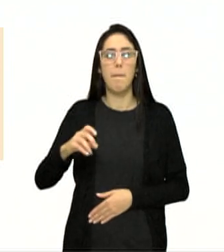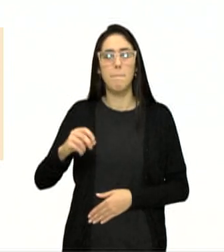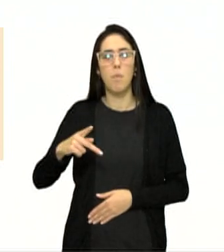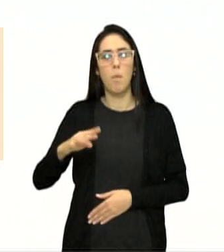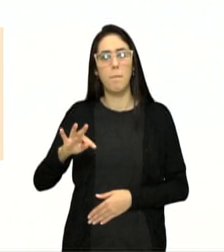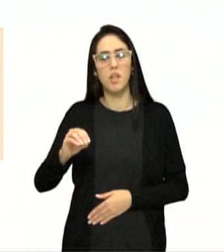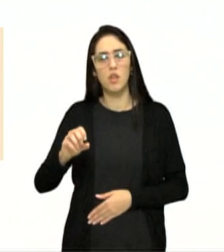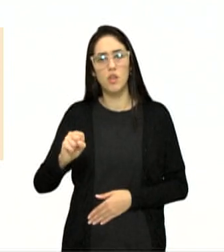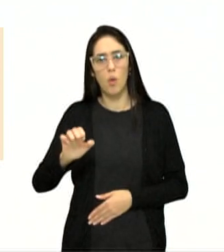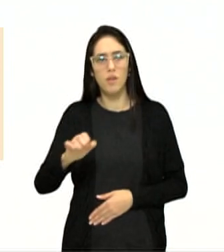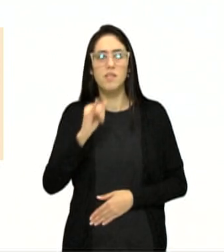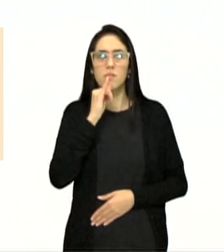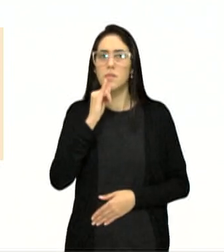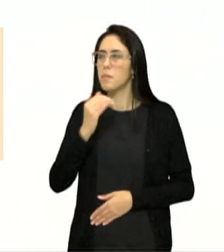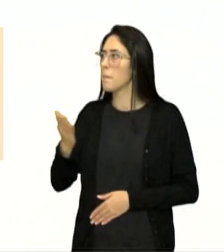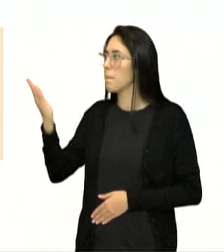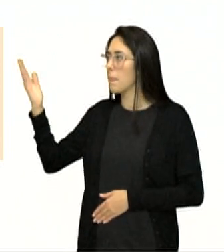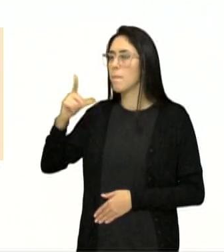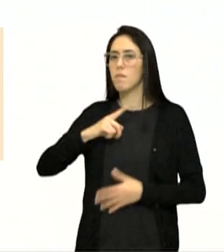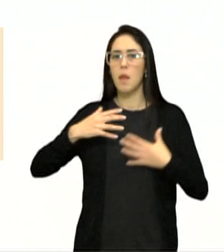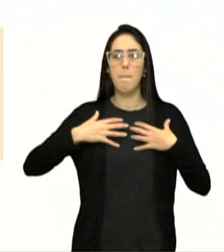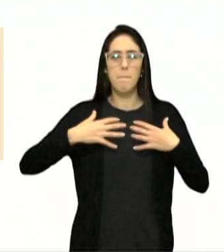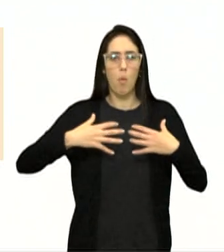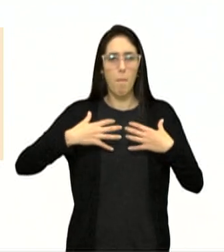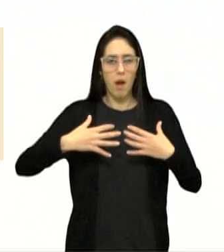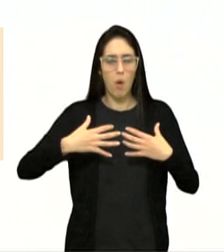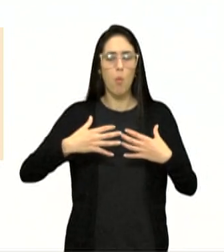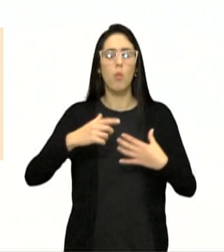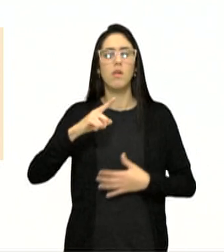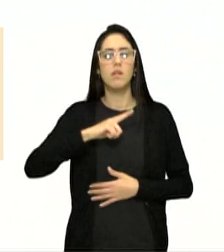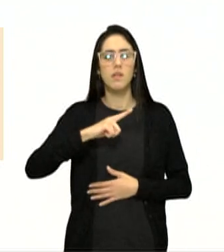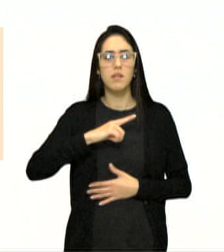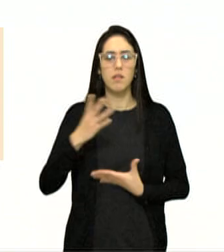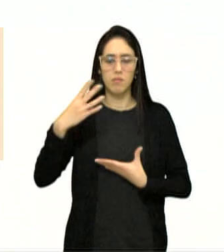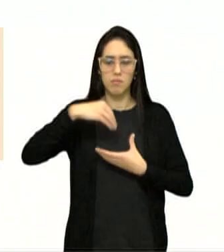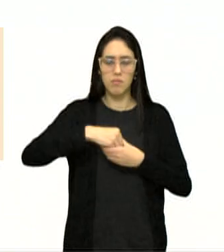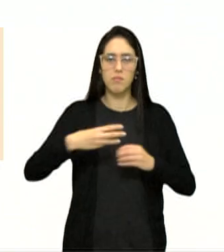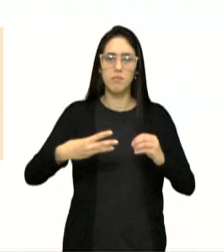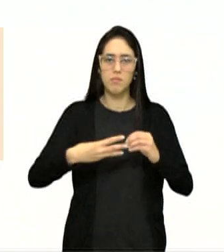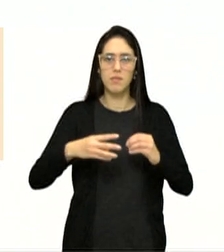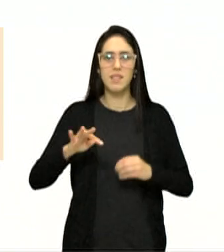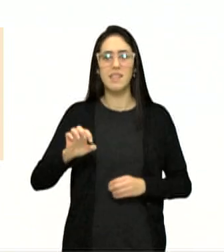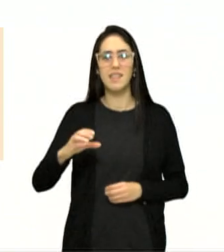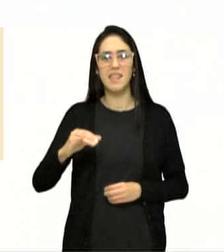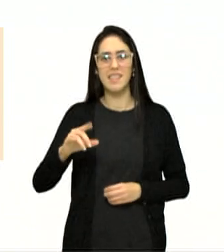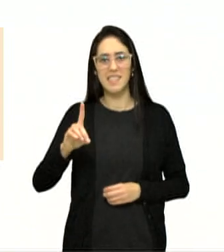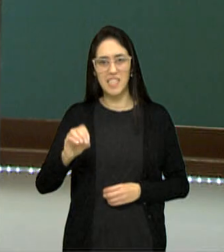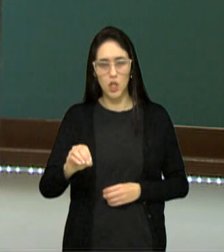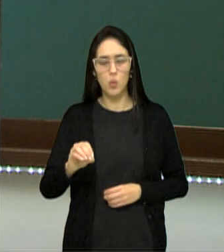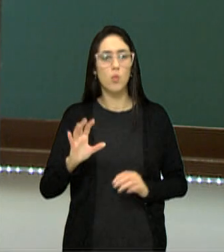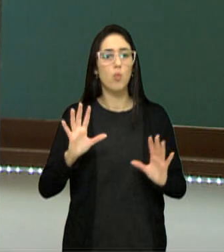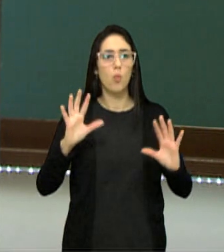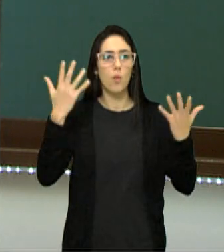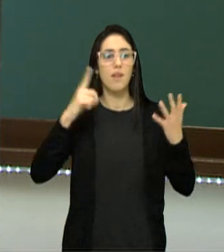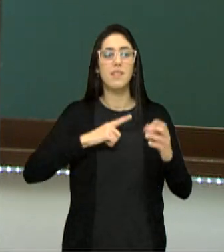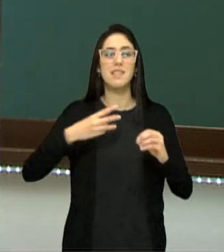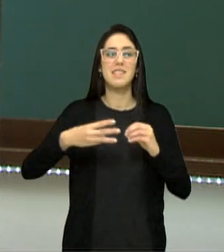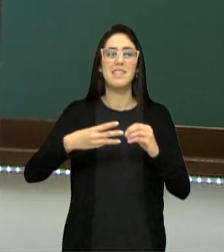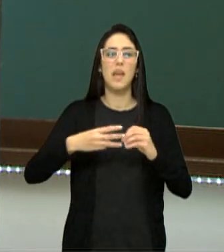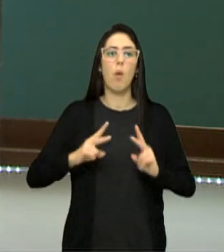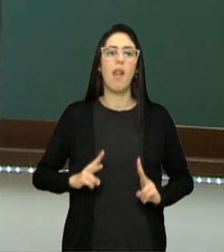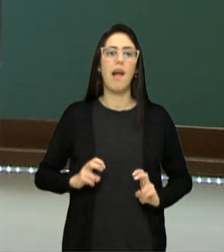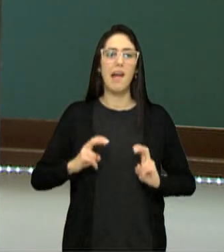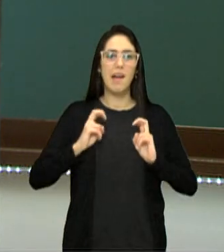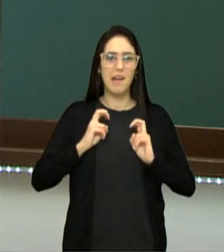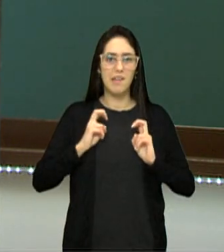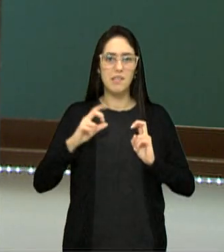nós teríamos aqui, por exemplo, os pulmões, célula normal, formando o tecido, formando o órgão do pulmão. E aqui a célula cancerosa, o tecido que